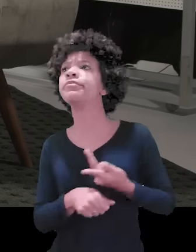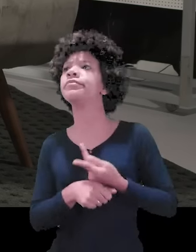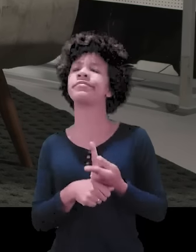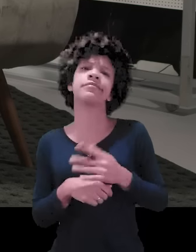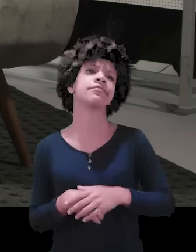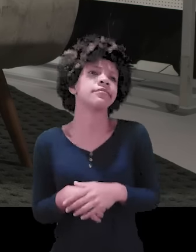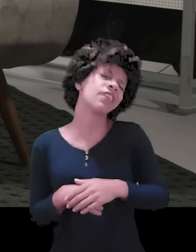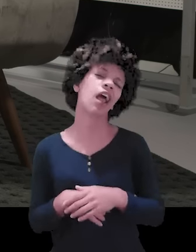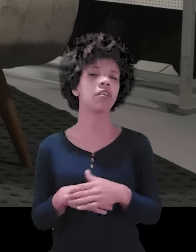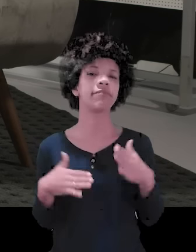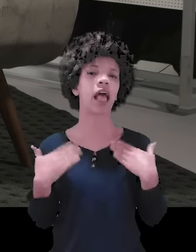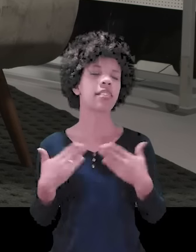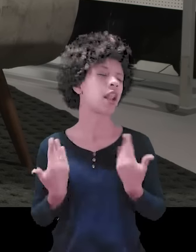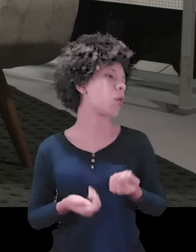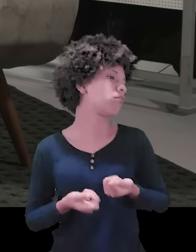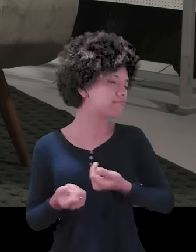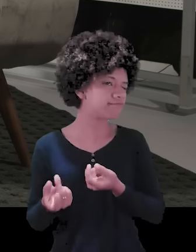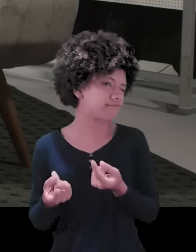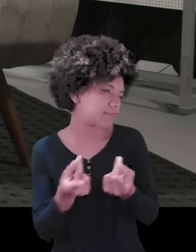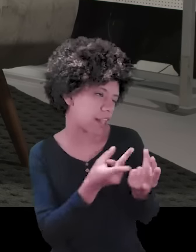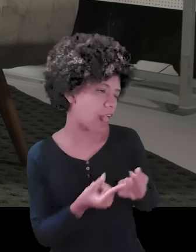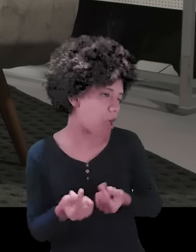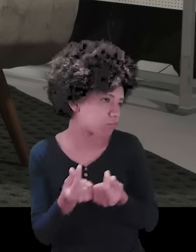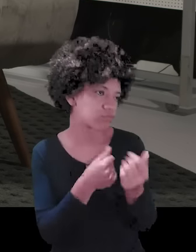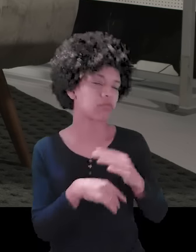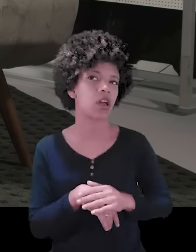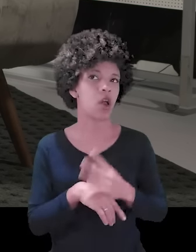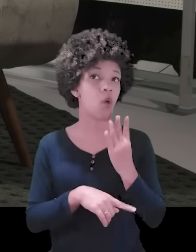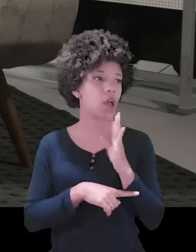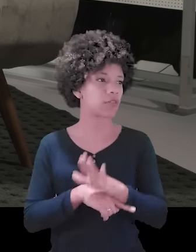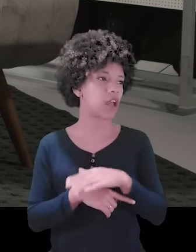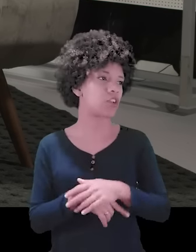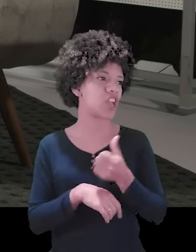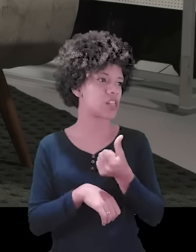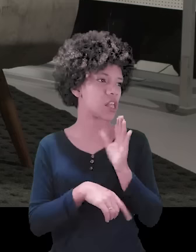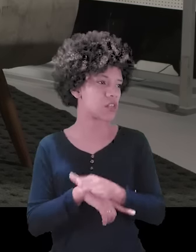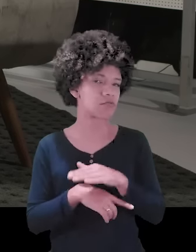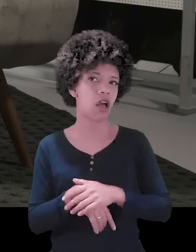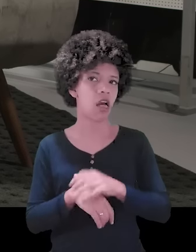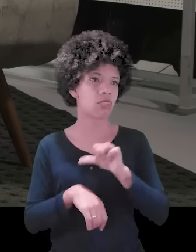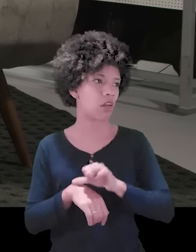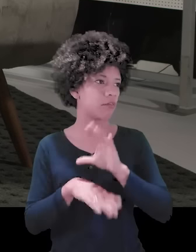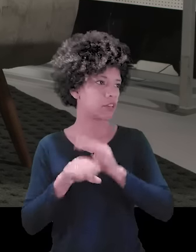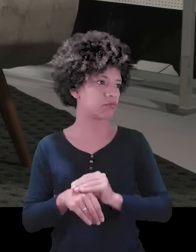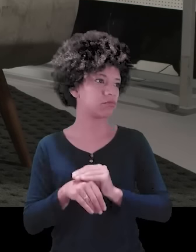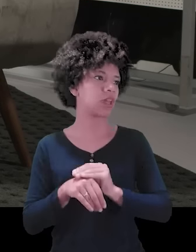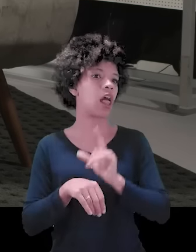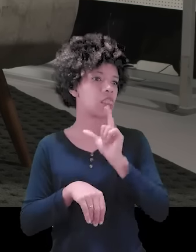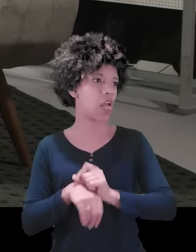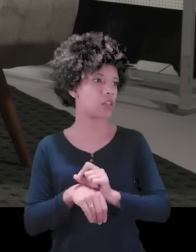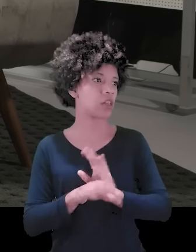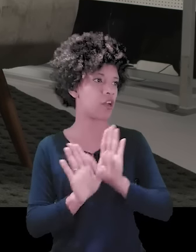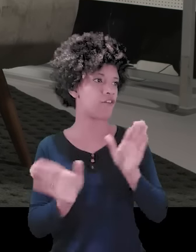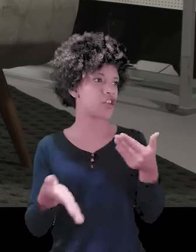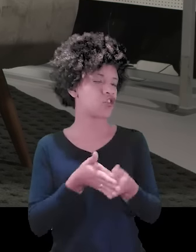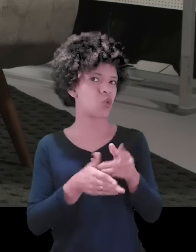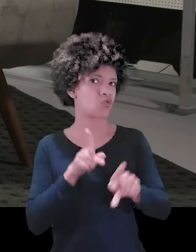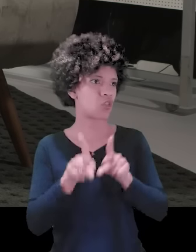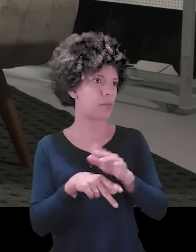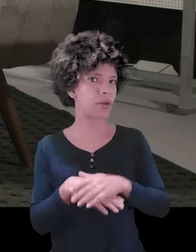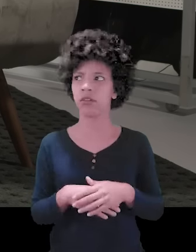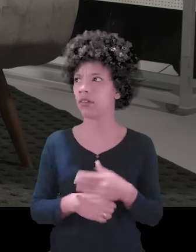se animam das compras tudo bem quatro da tarde 6 9 10 o shopping Olá